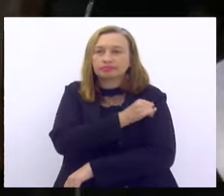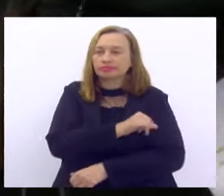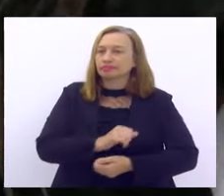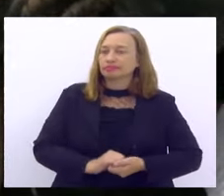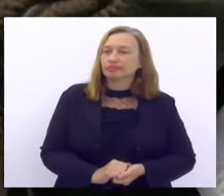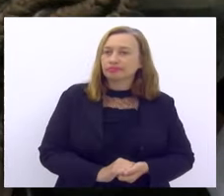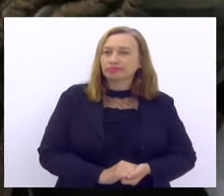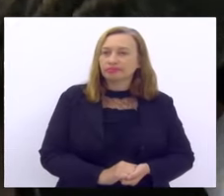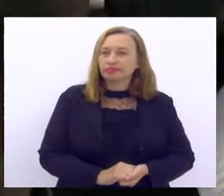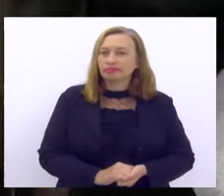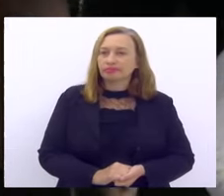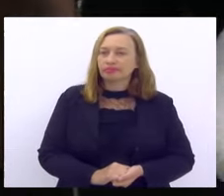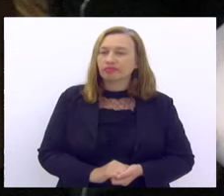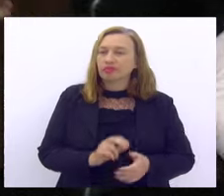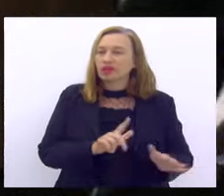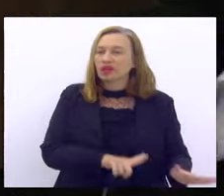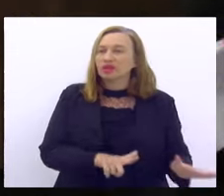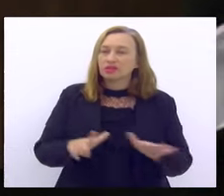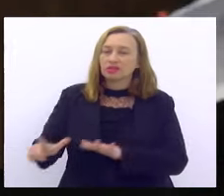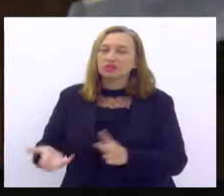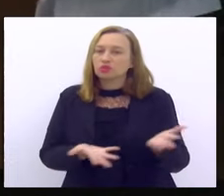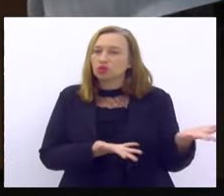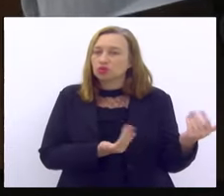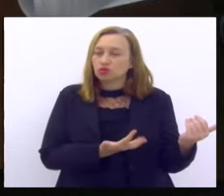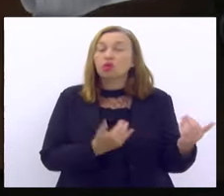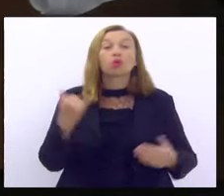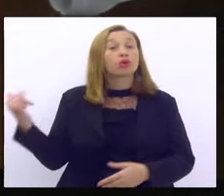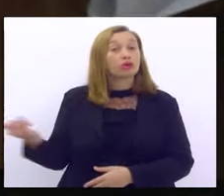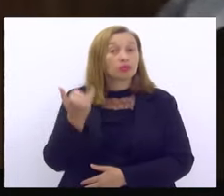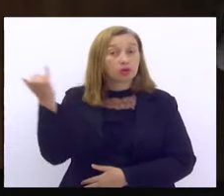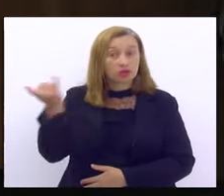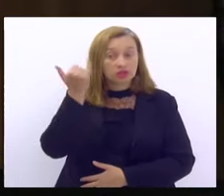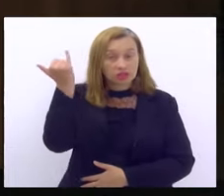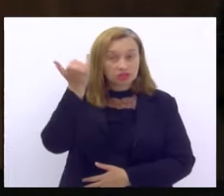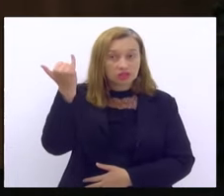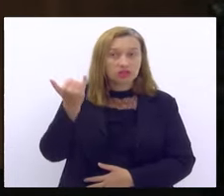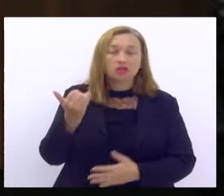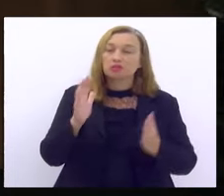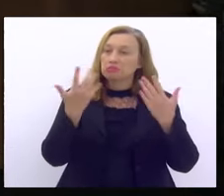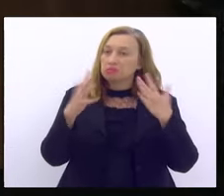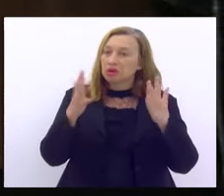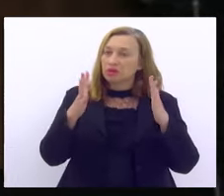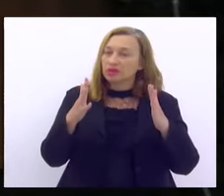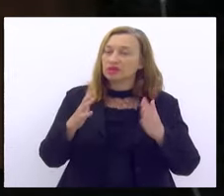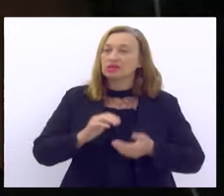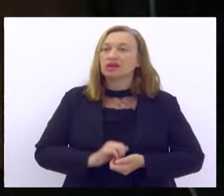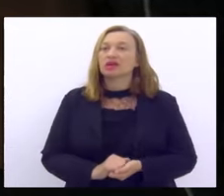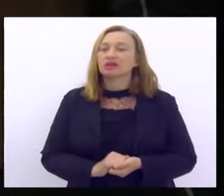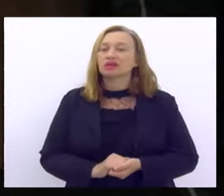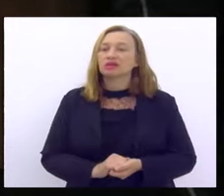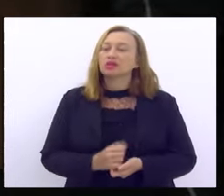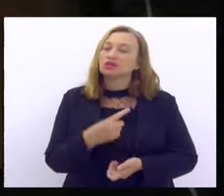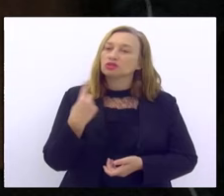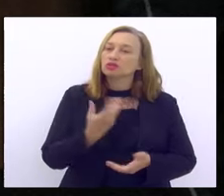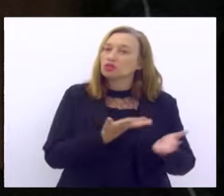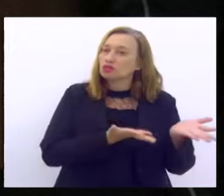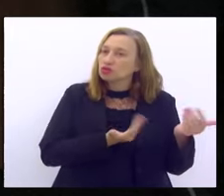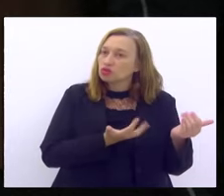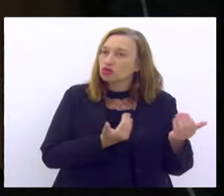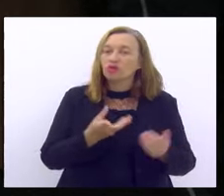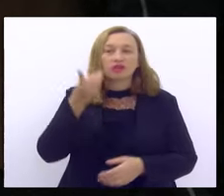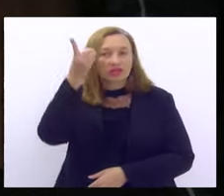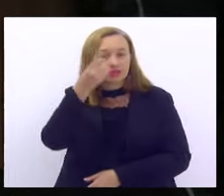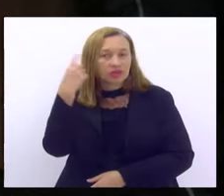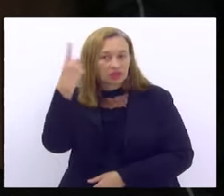Janeiro a Semana da Juventude, muito importante a gente celebrar a existência dos nossos jovens, a deputada